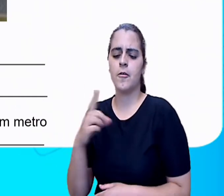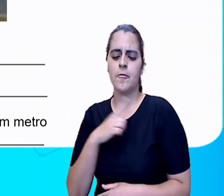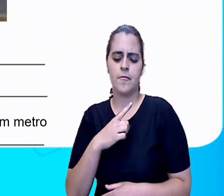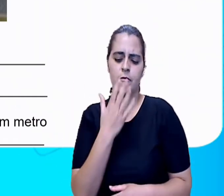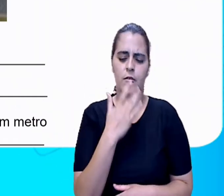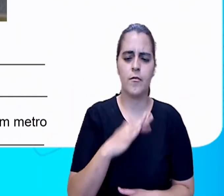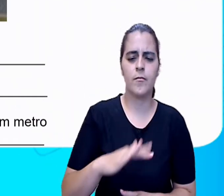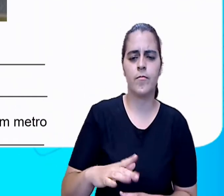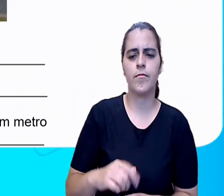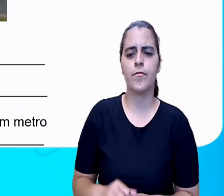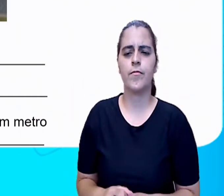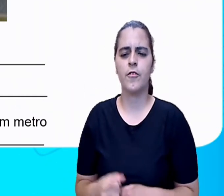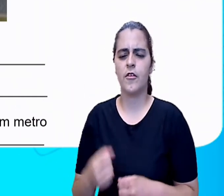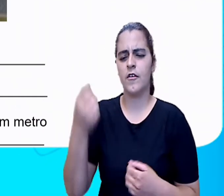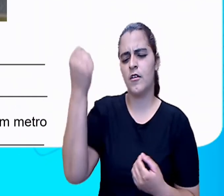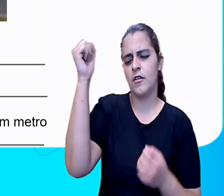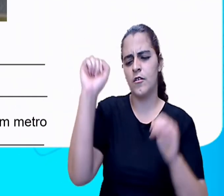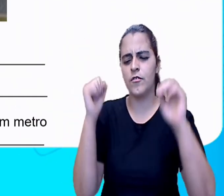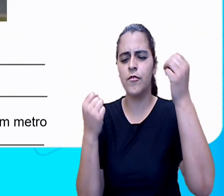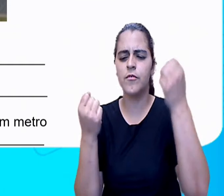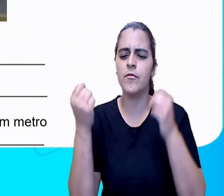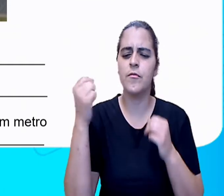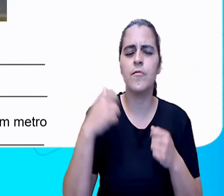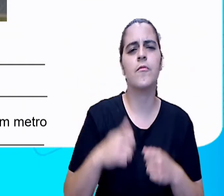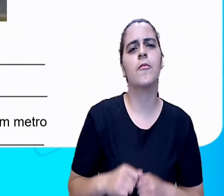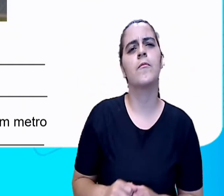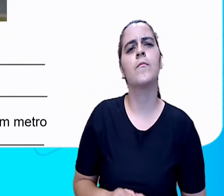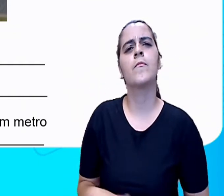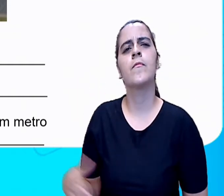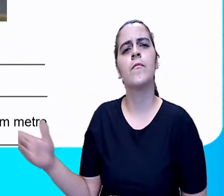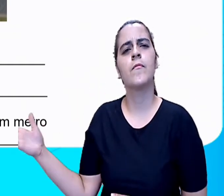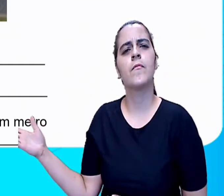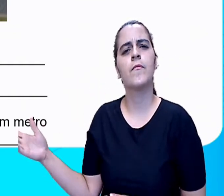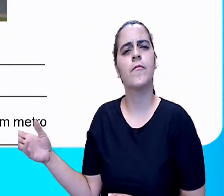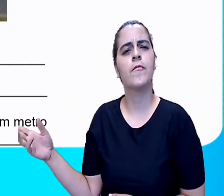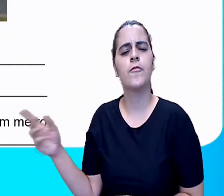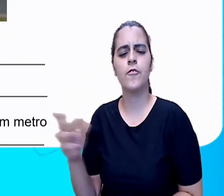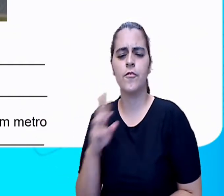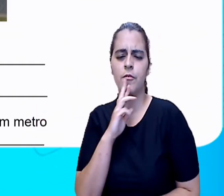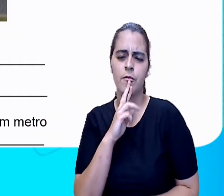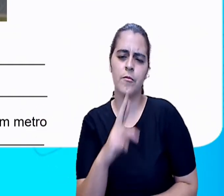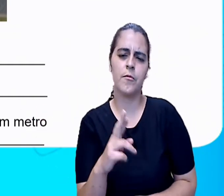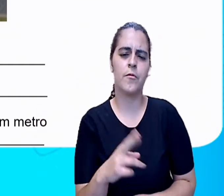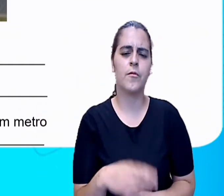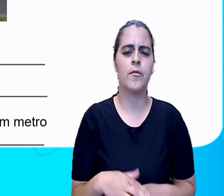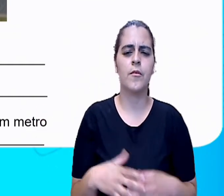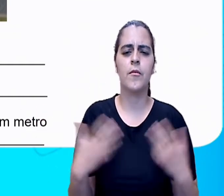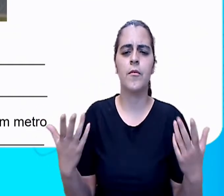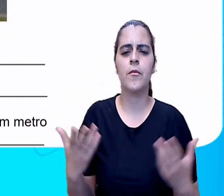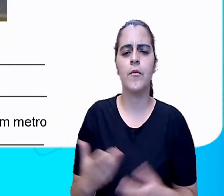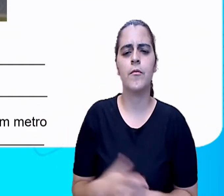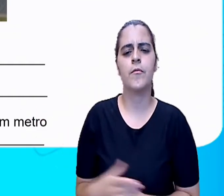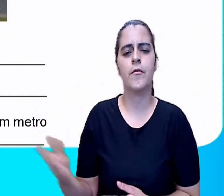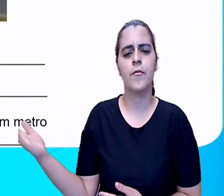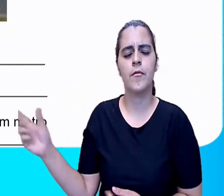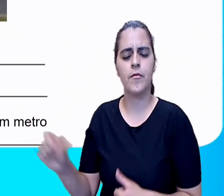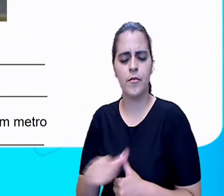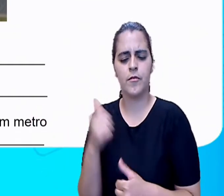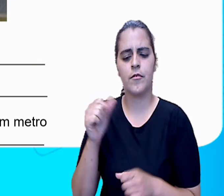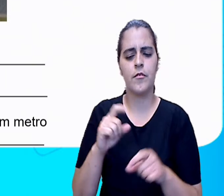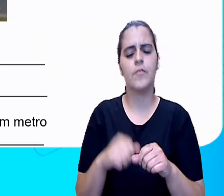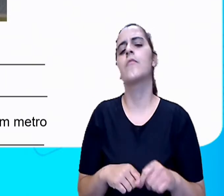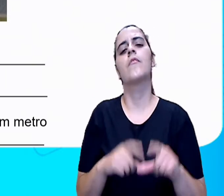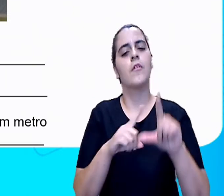crianças fazendo exercícios, né, atletismo. E a gente vai responder as perguntas agora. A letra